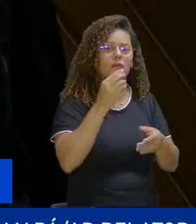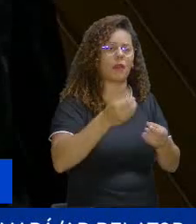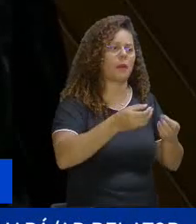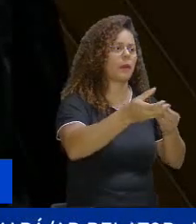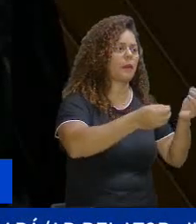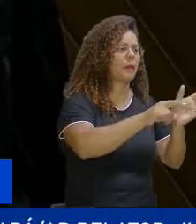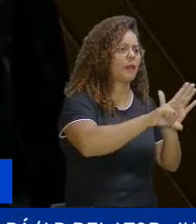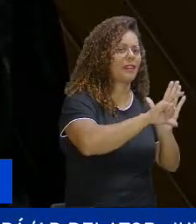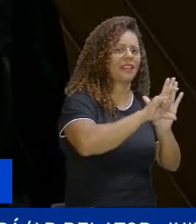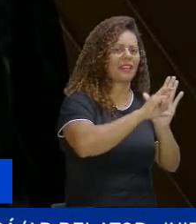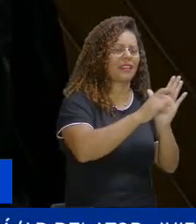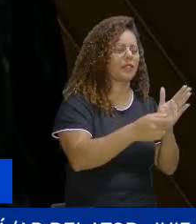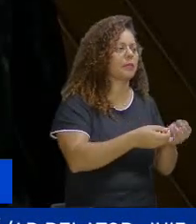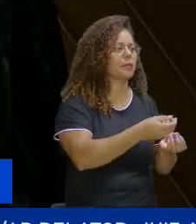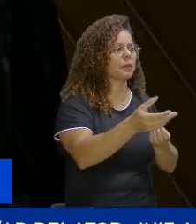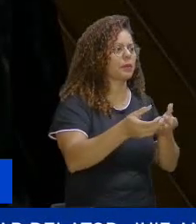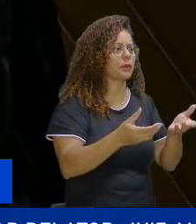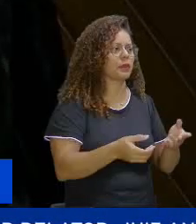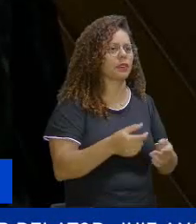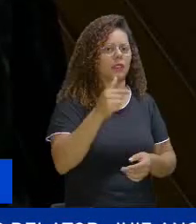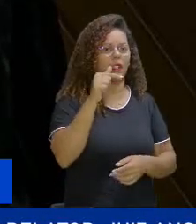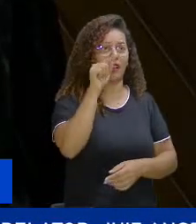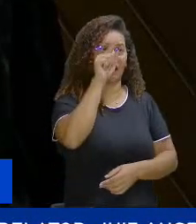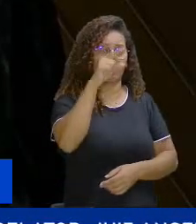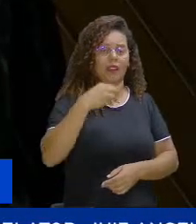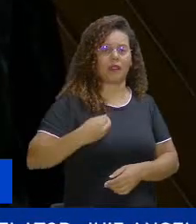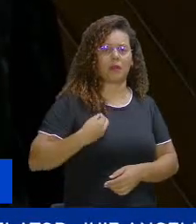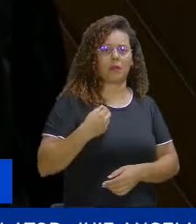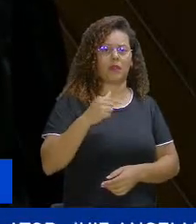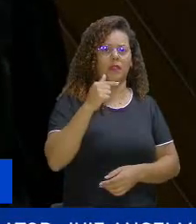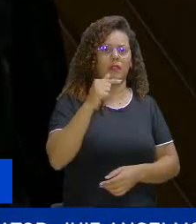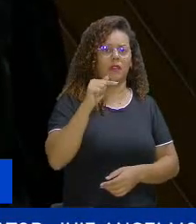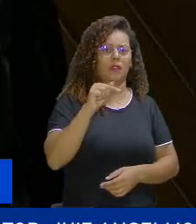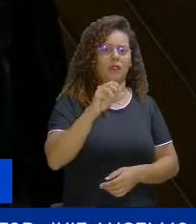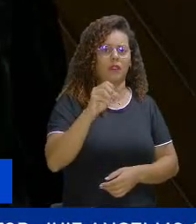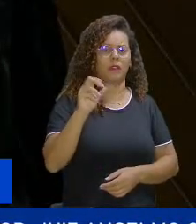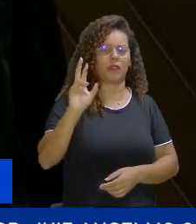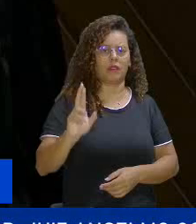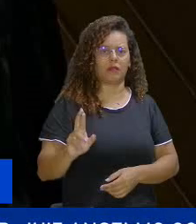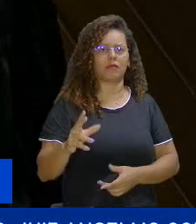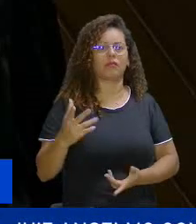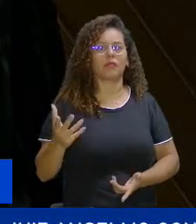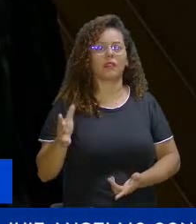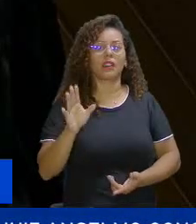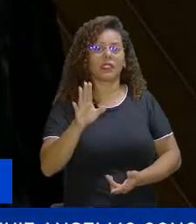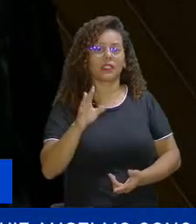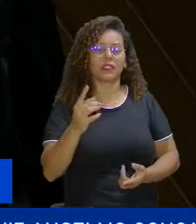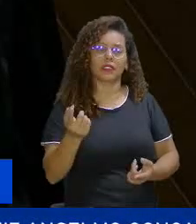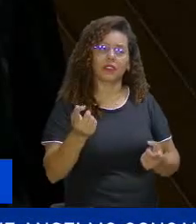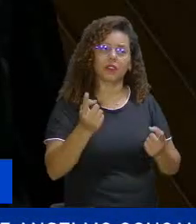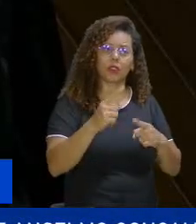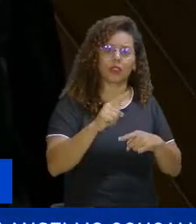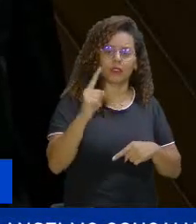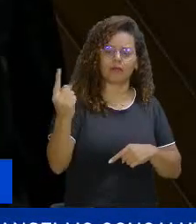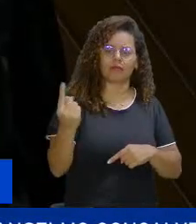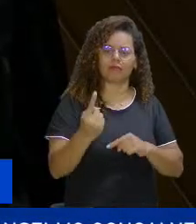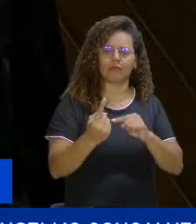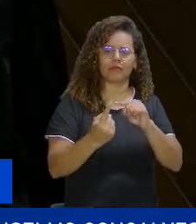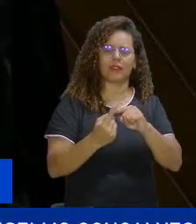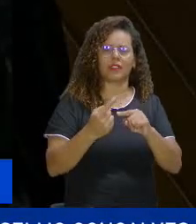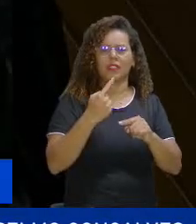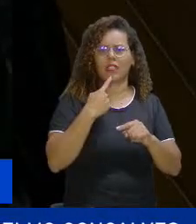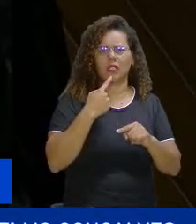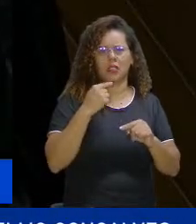de 7.751 eleitores aptos a votar. Porém, ao contrário do que afirma o recorrente, não